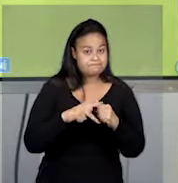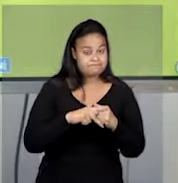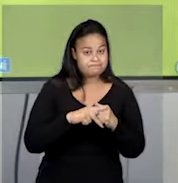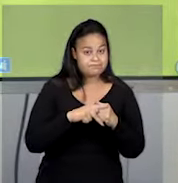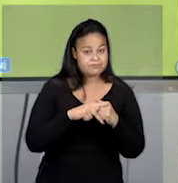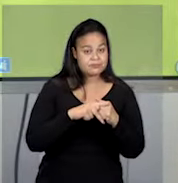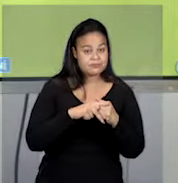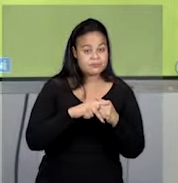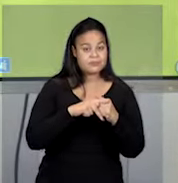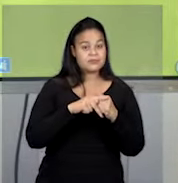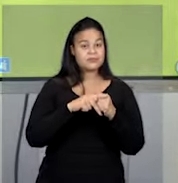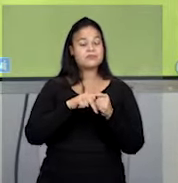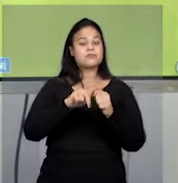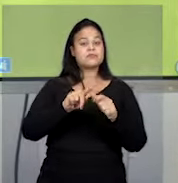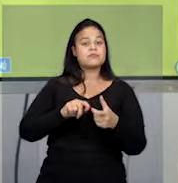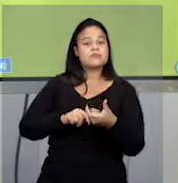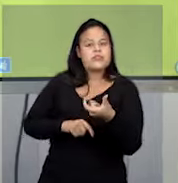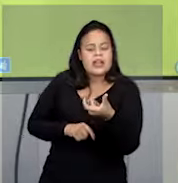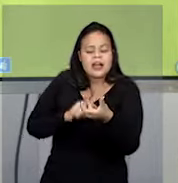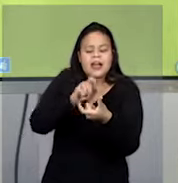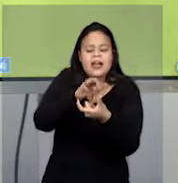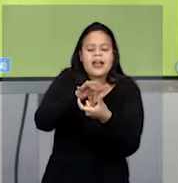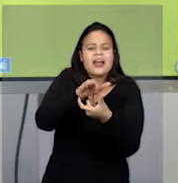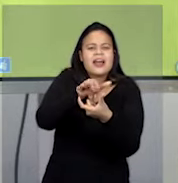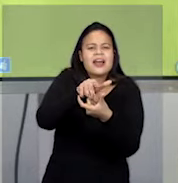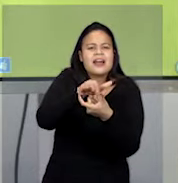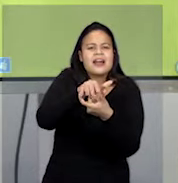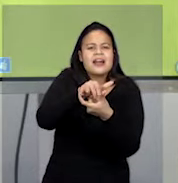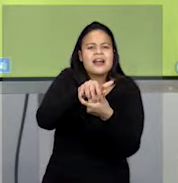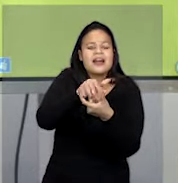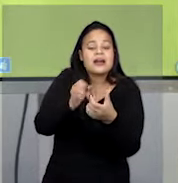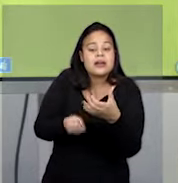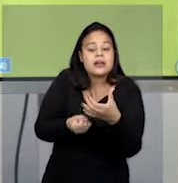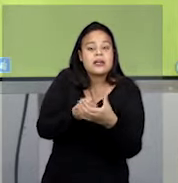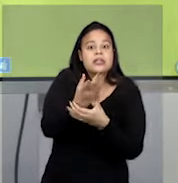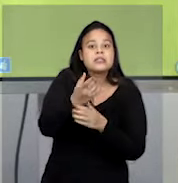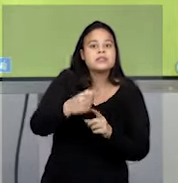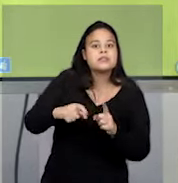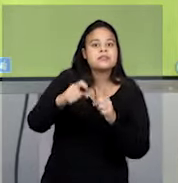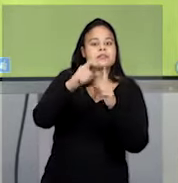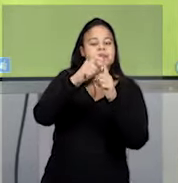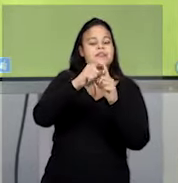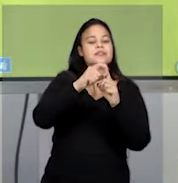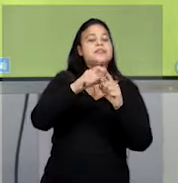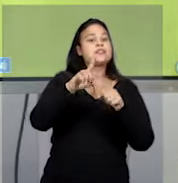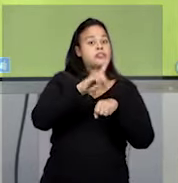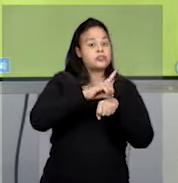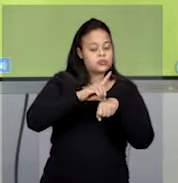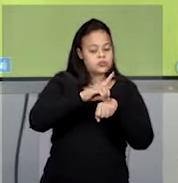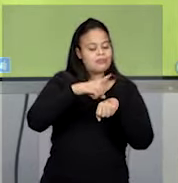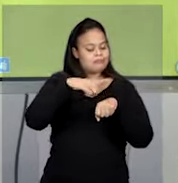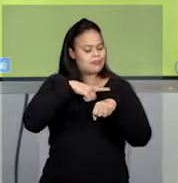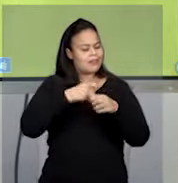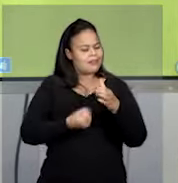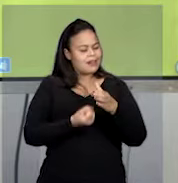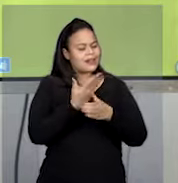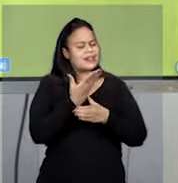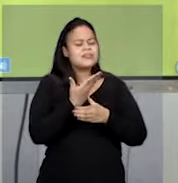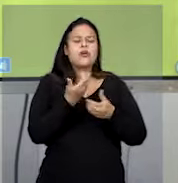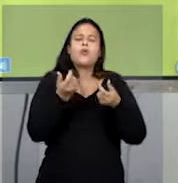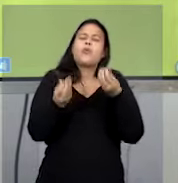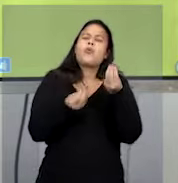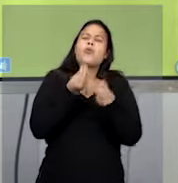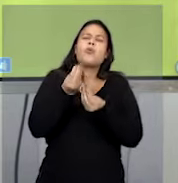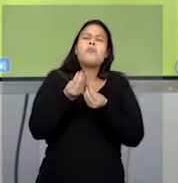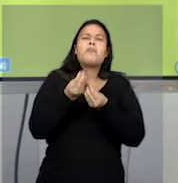própria etimologia quer dizer a origem da palavra. No dicionário, eles colocam a origem dela, como que ela nasceu, como é